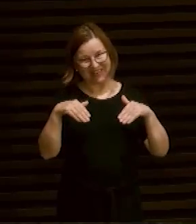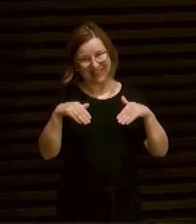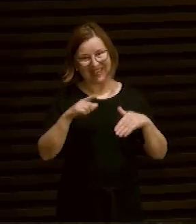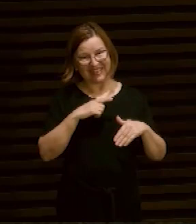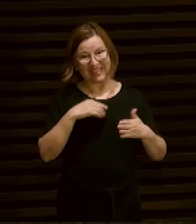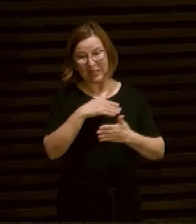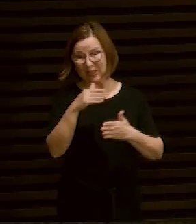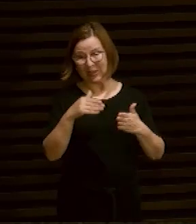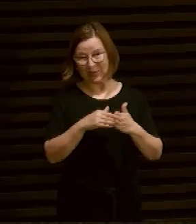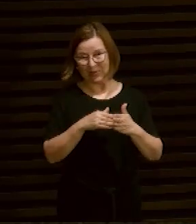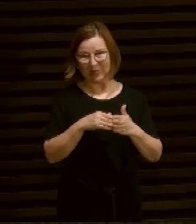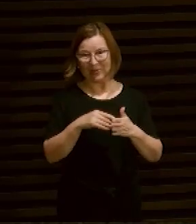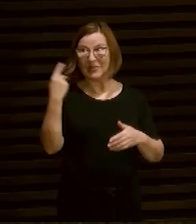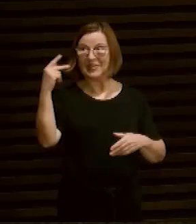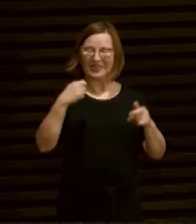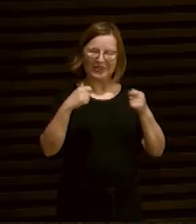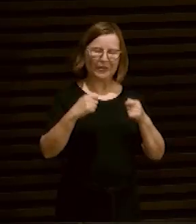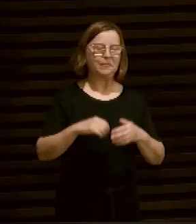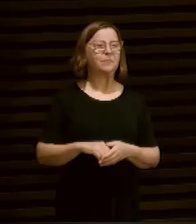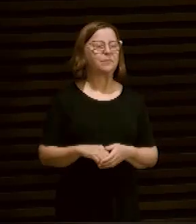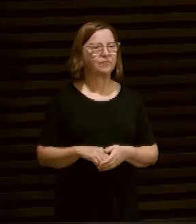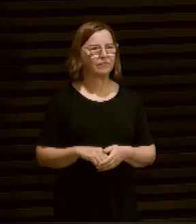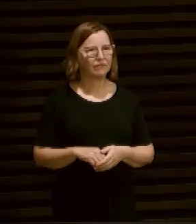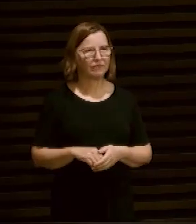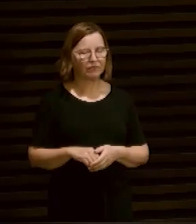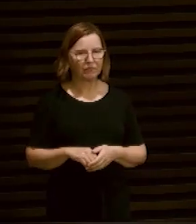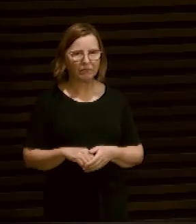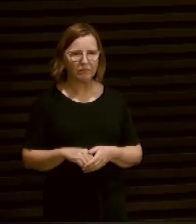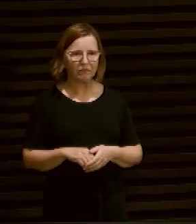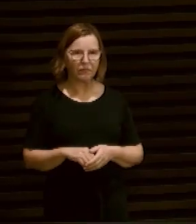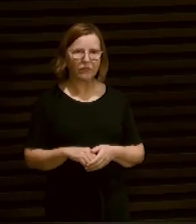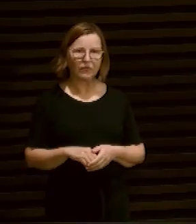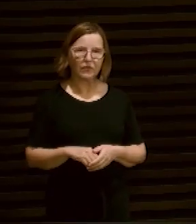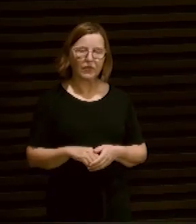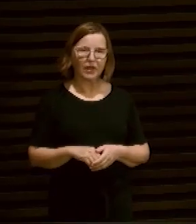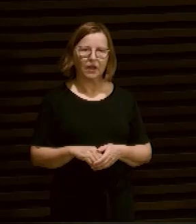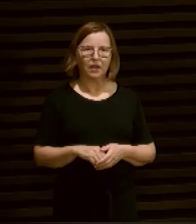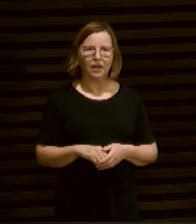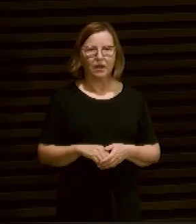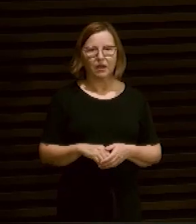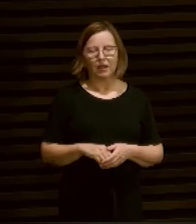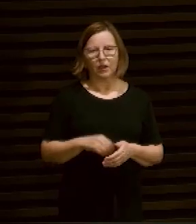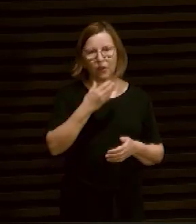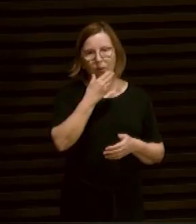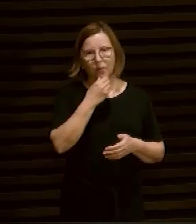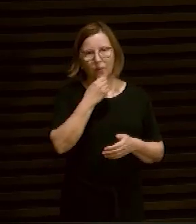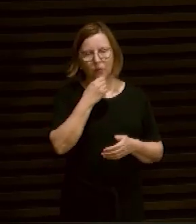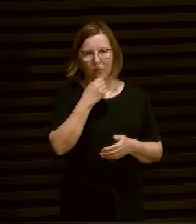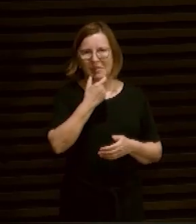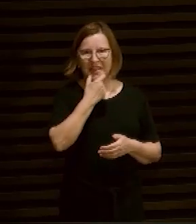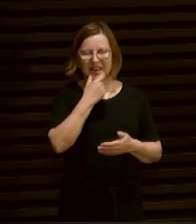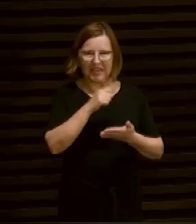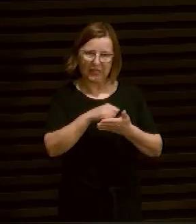irmãos, o escritor quer que nós vejamos Jesus, quer que nós consideremos